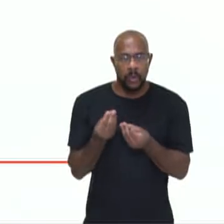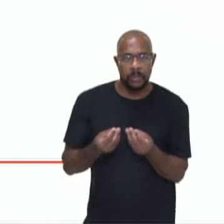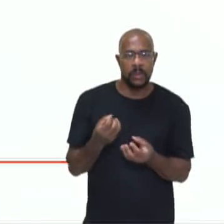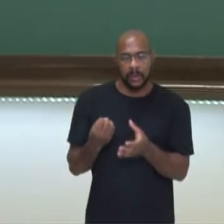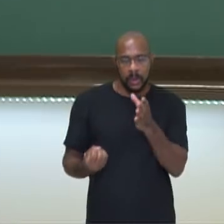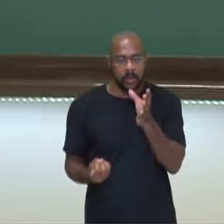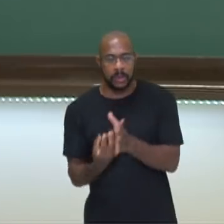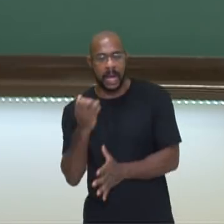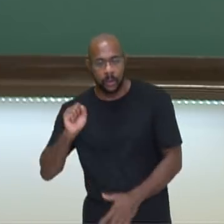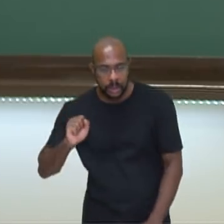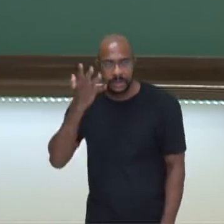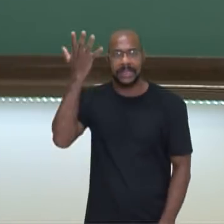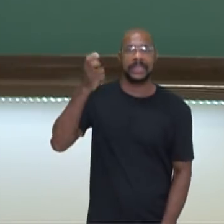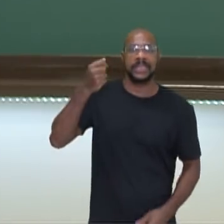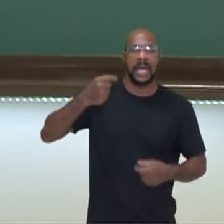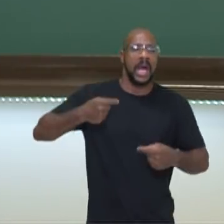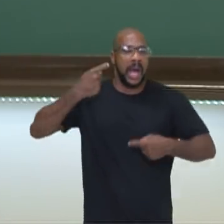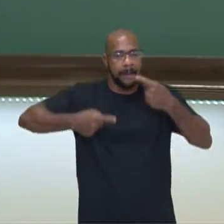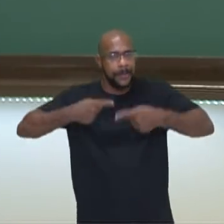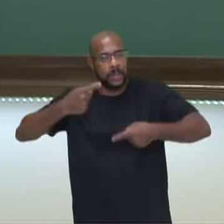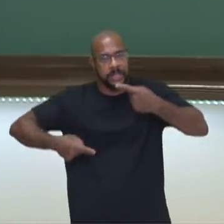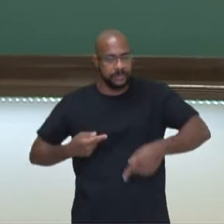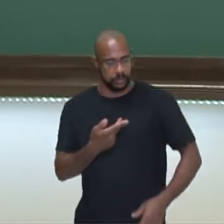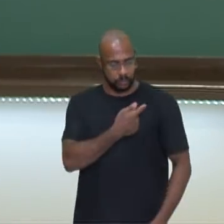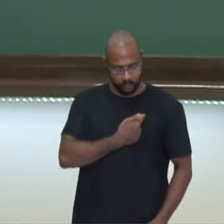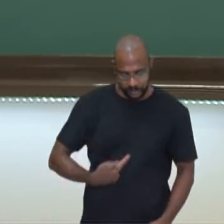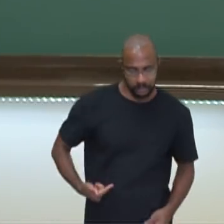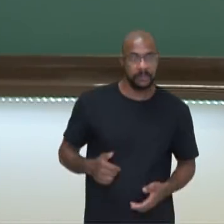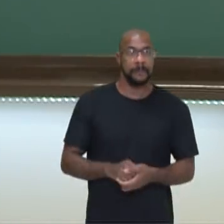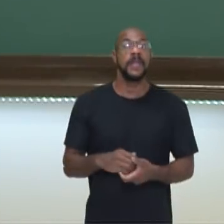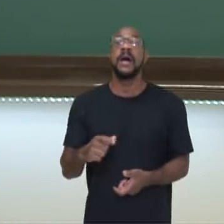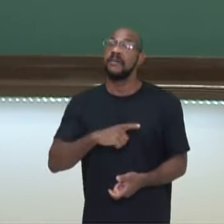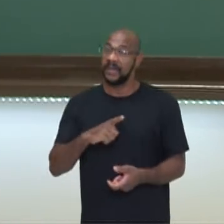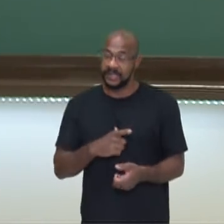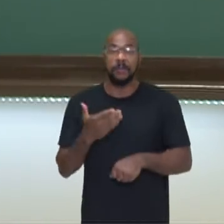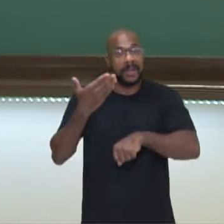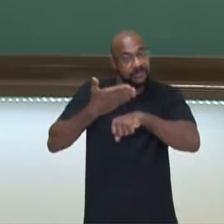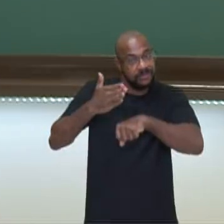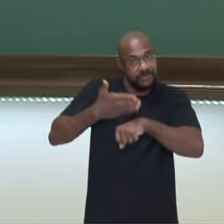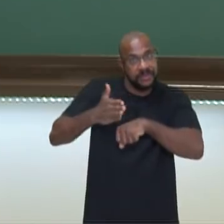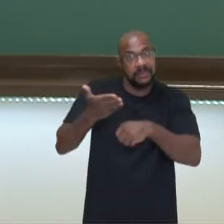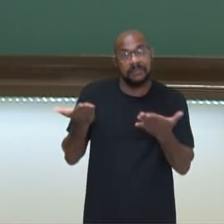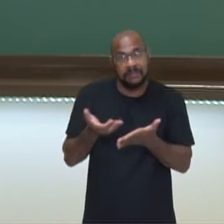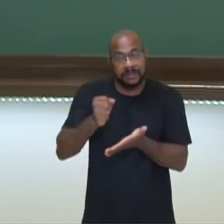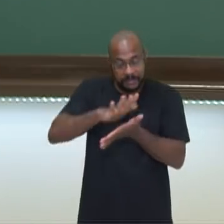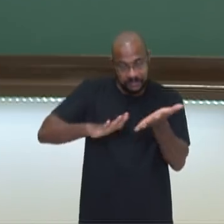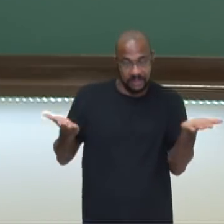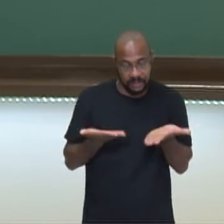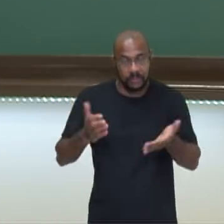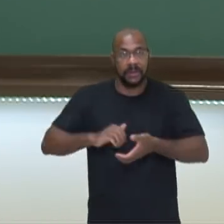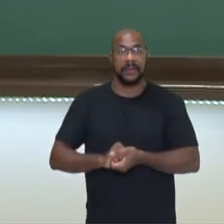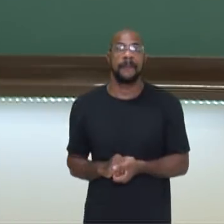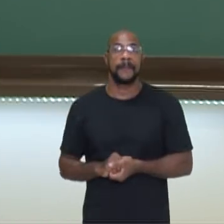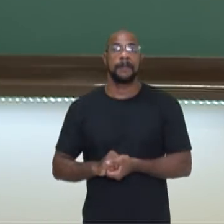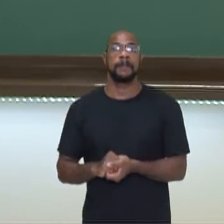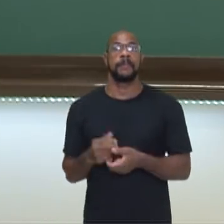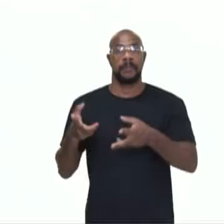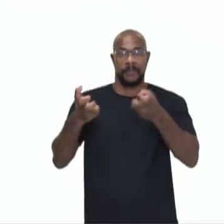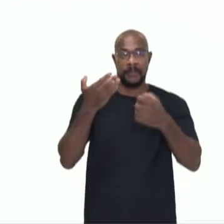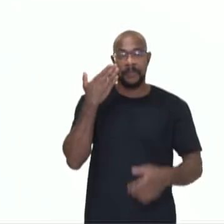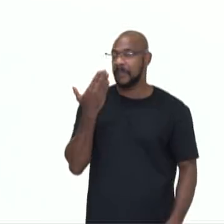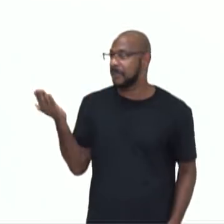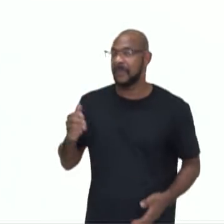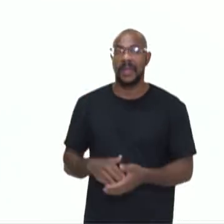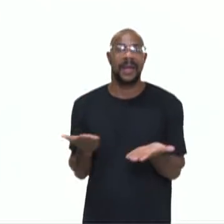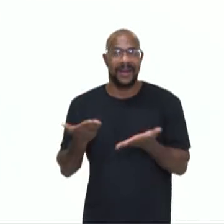dos governadores. Observa bem essa tela, vai vir um exercício sobre essa tela. Vamos lá? Olha aí. Com